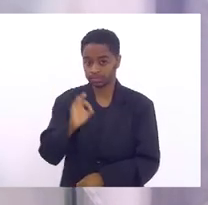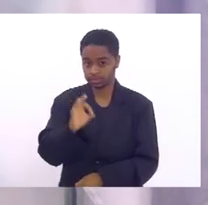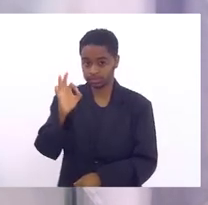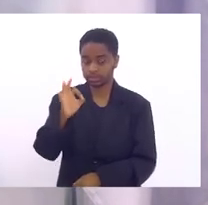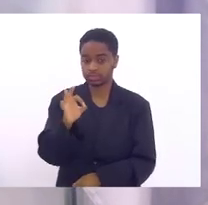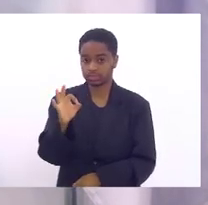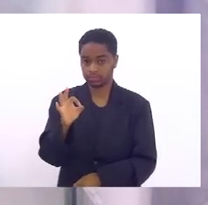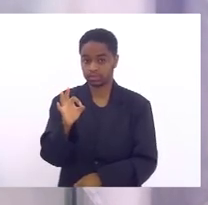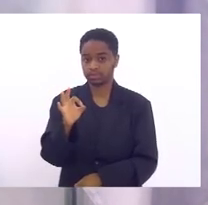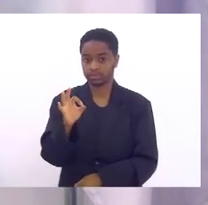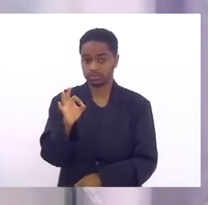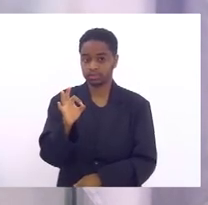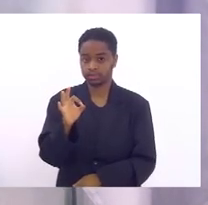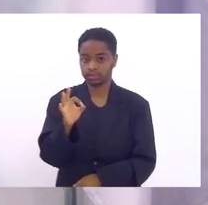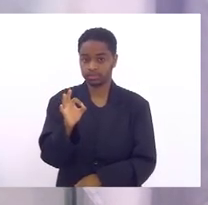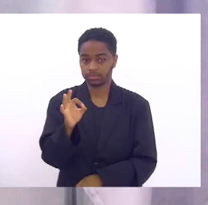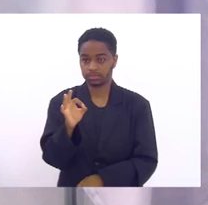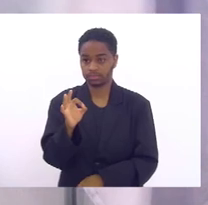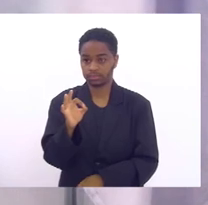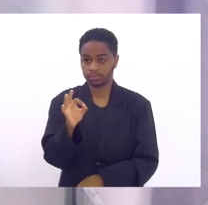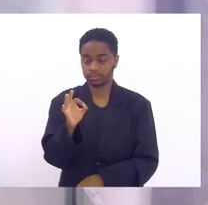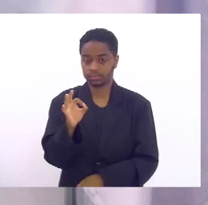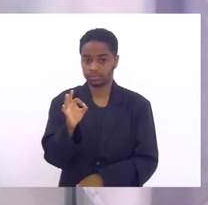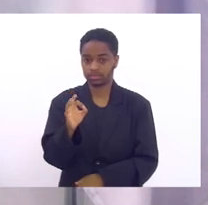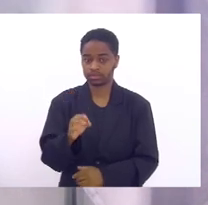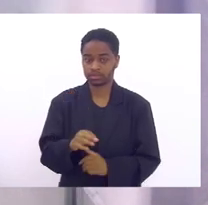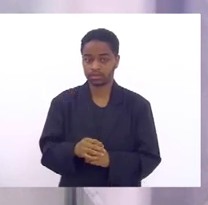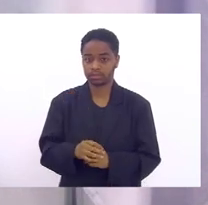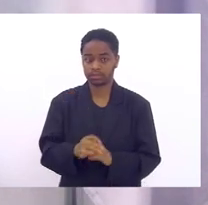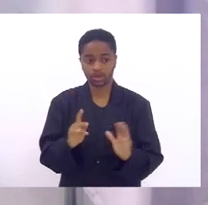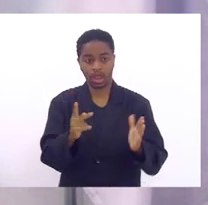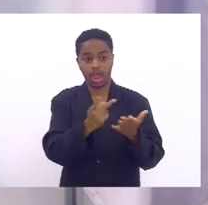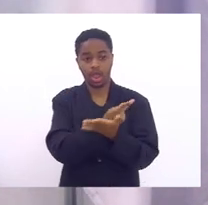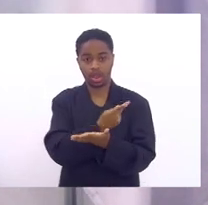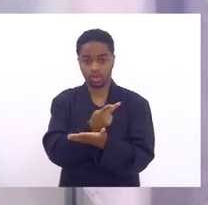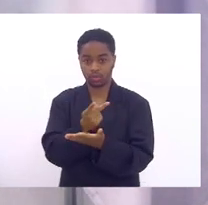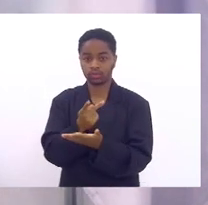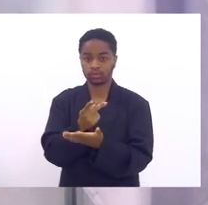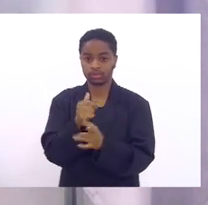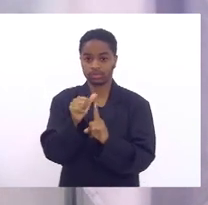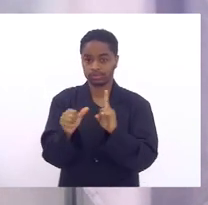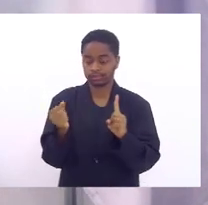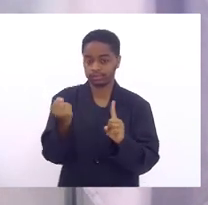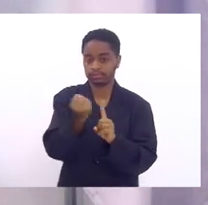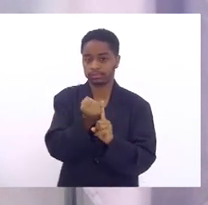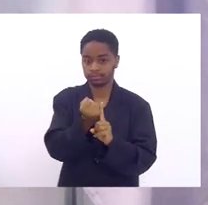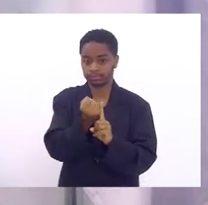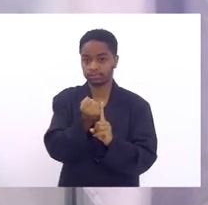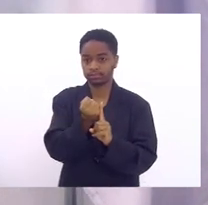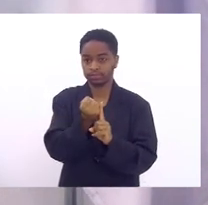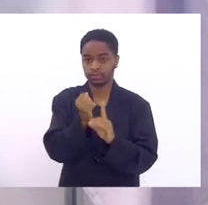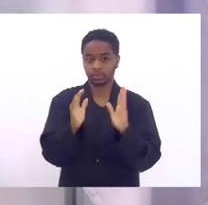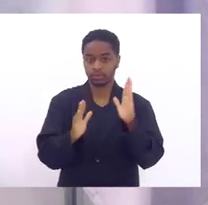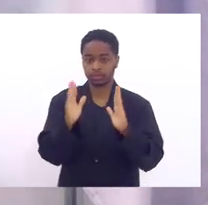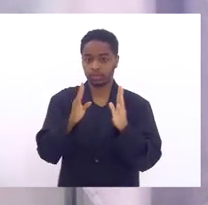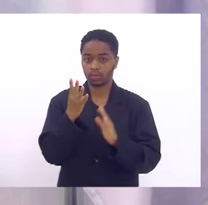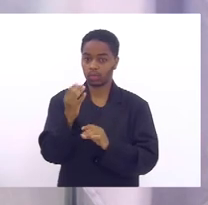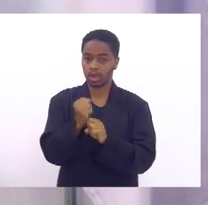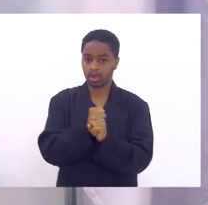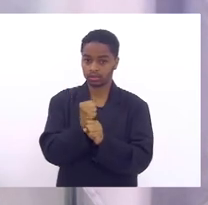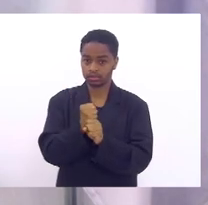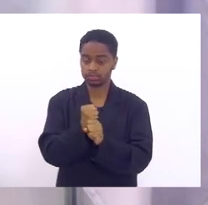número eh de casos né de feminicídio e em 4 anos